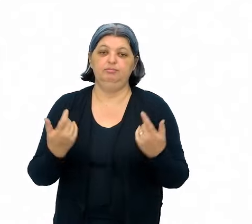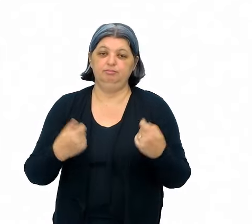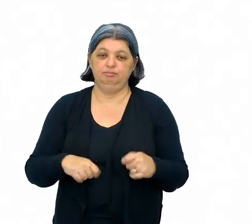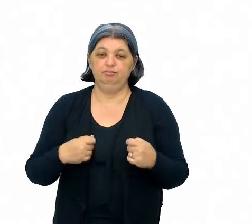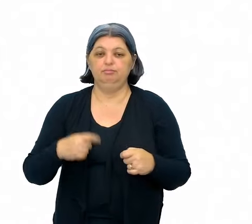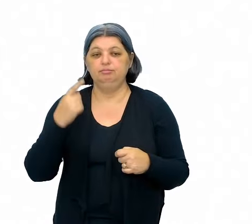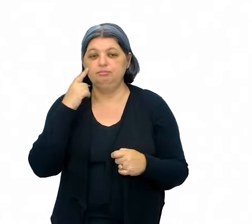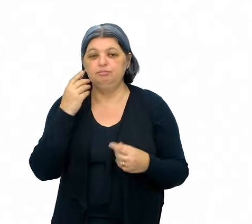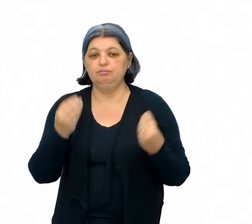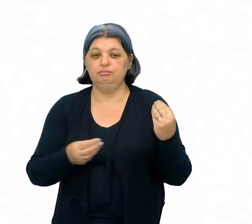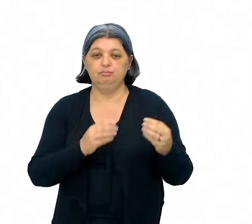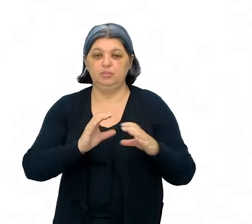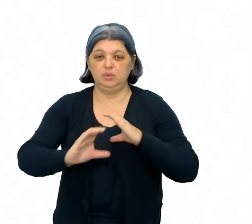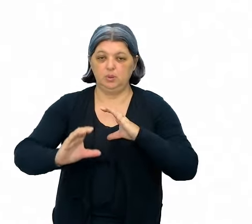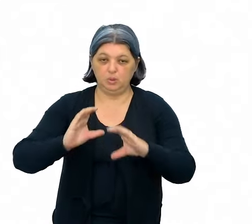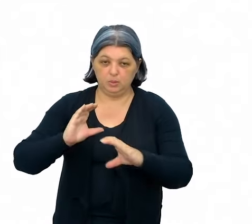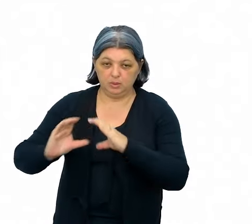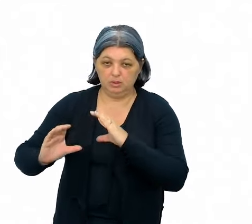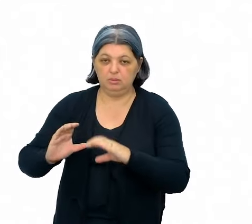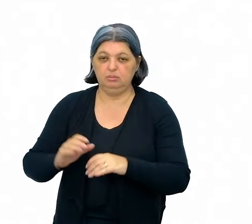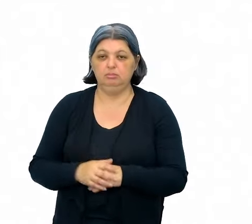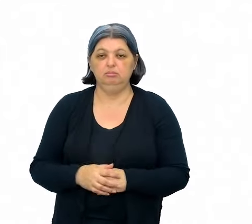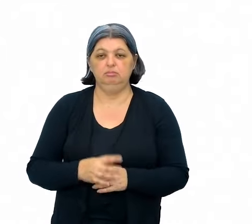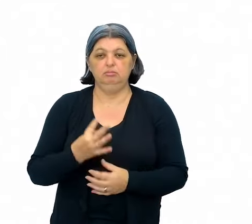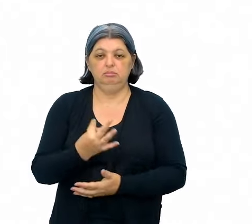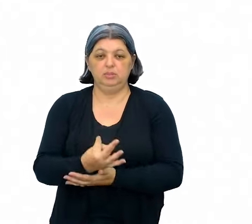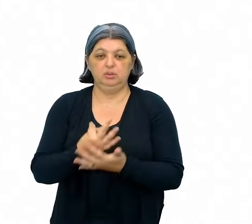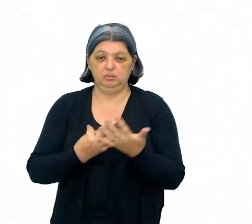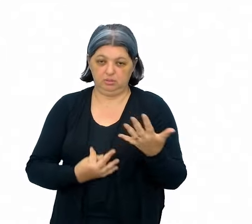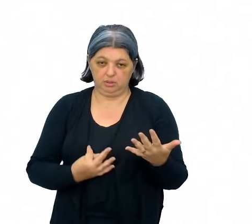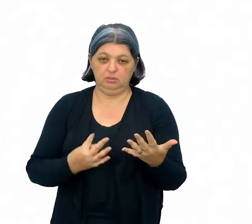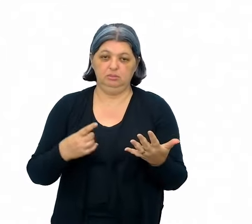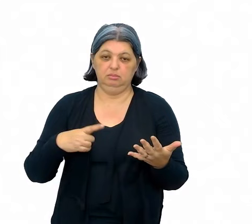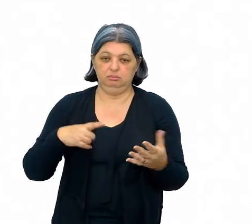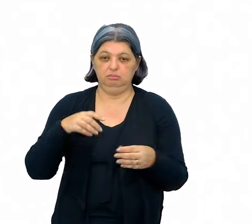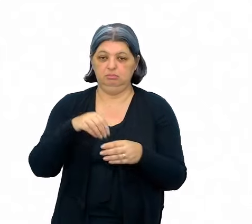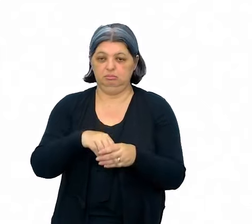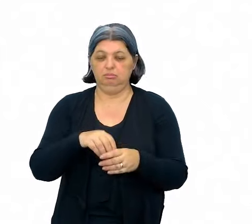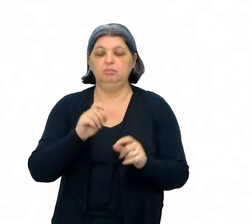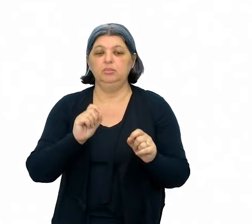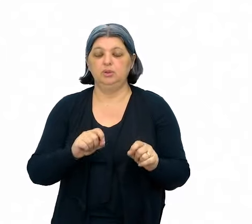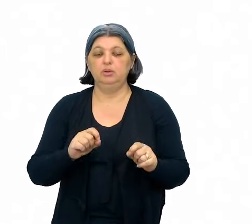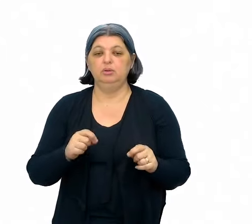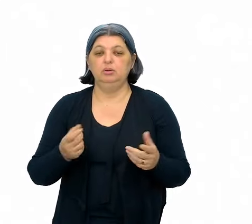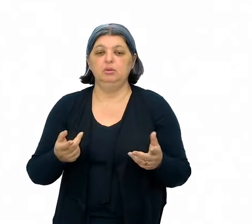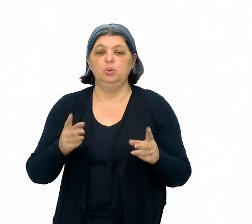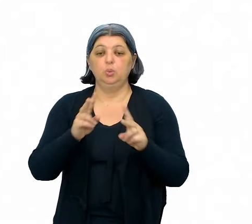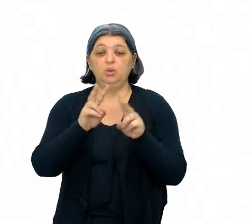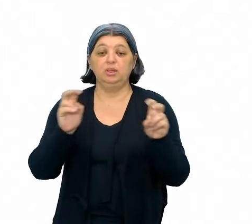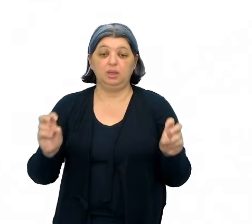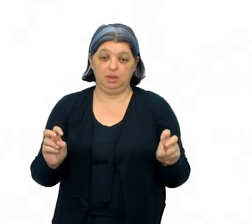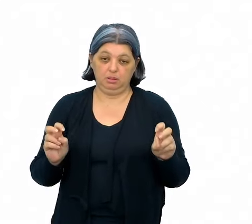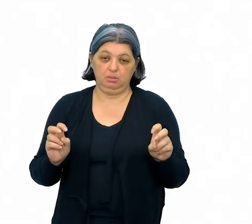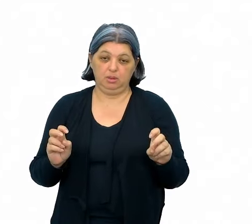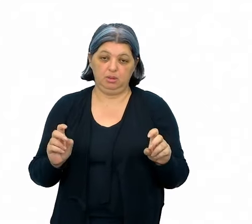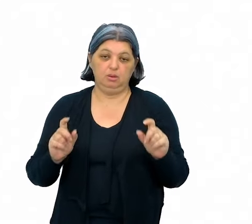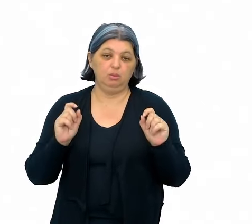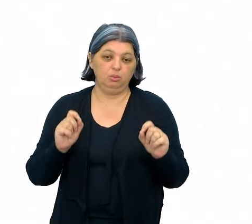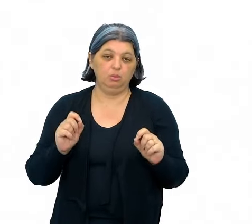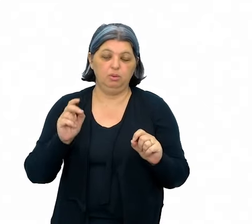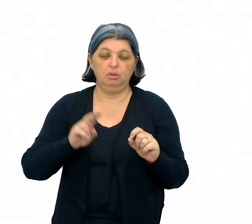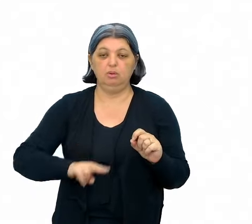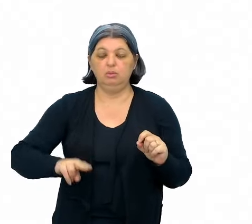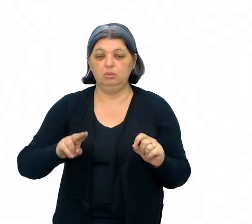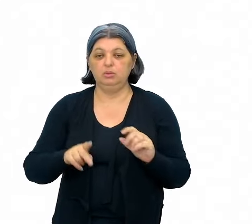considerarem a situação comunicativa em que o texto está inserido, qual é o seu tema, quais